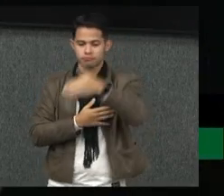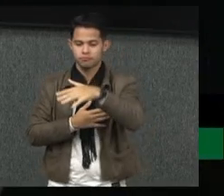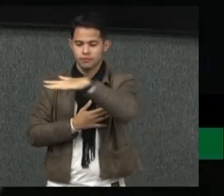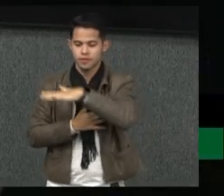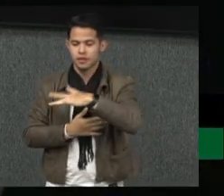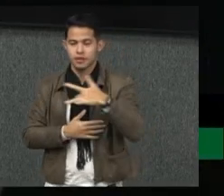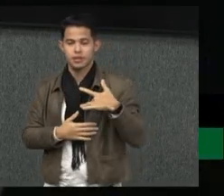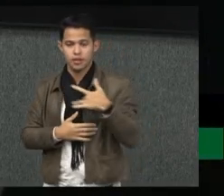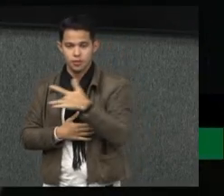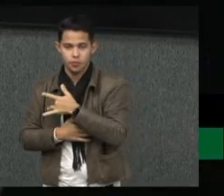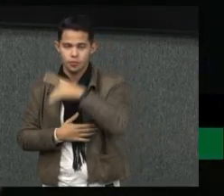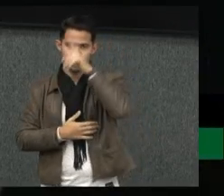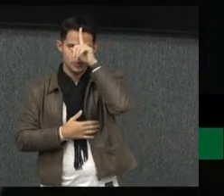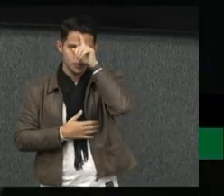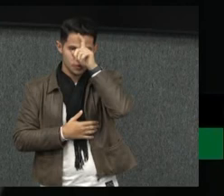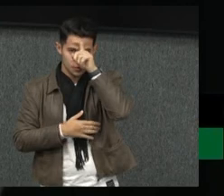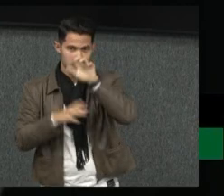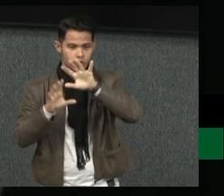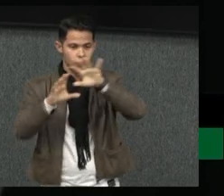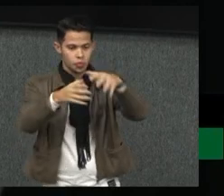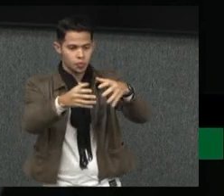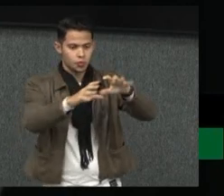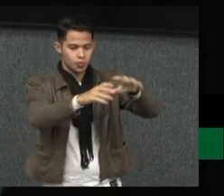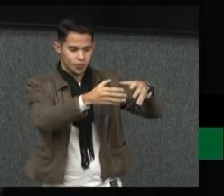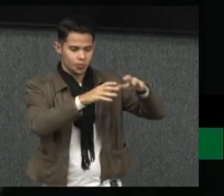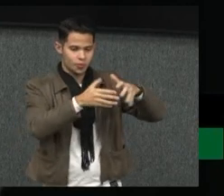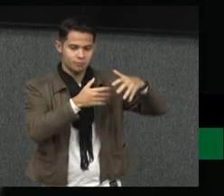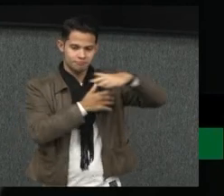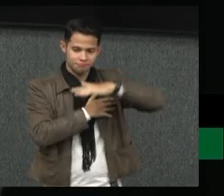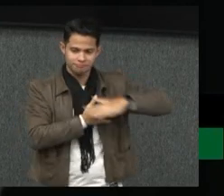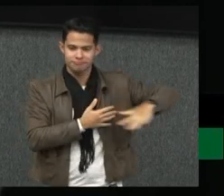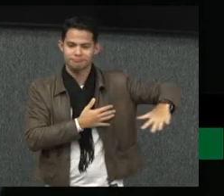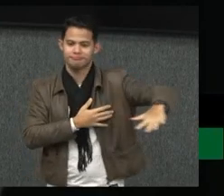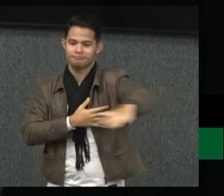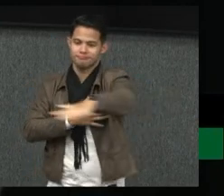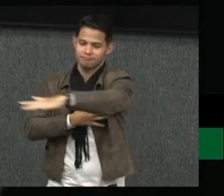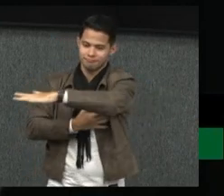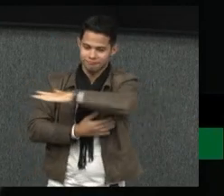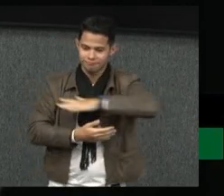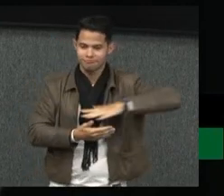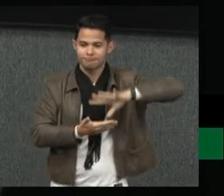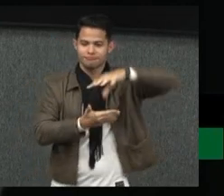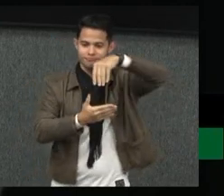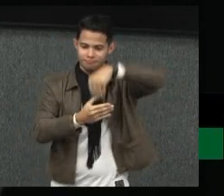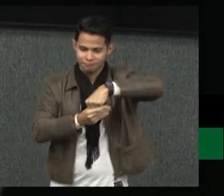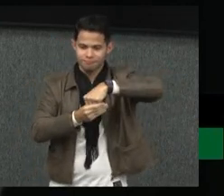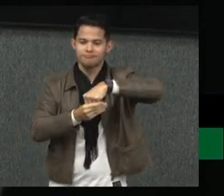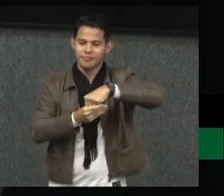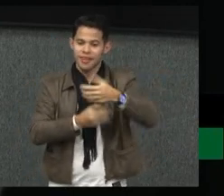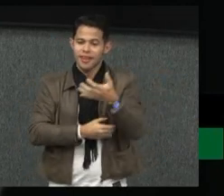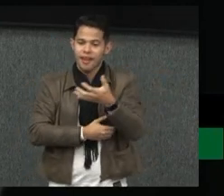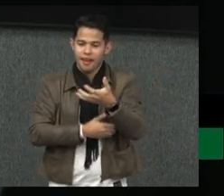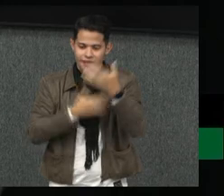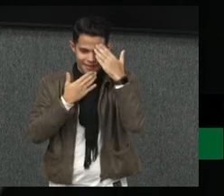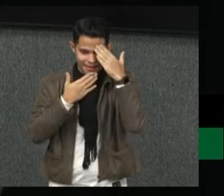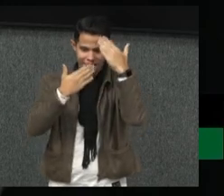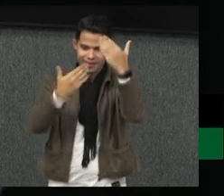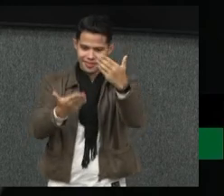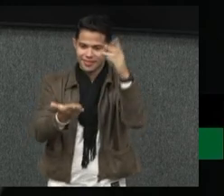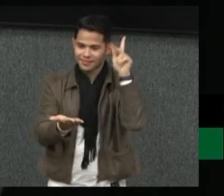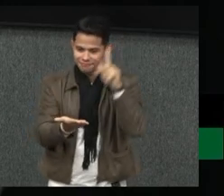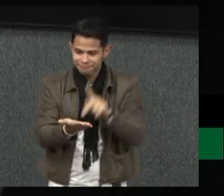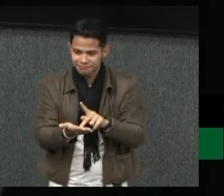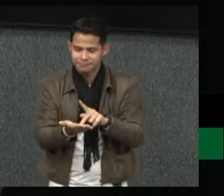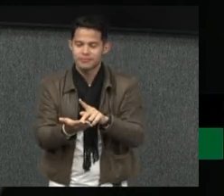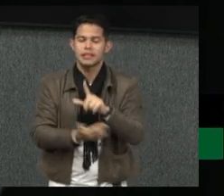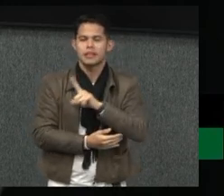dos hospitais, das entidades. Então, em nome de toda a região sul, queremos agradecer imensamente. Temos pleitos, temos pedidos